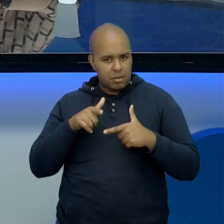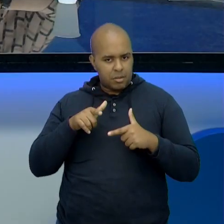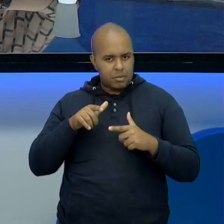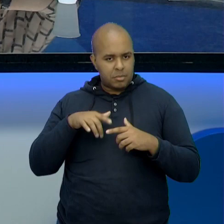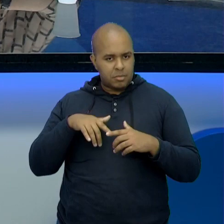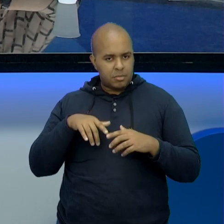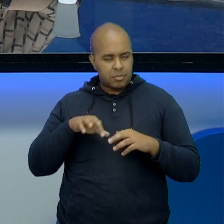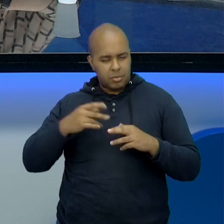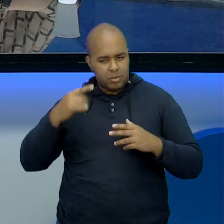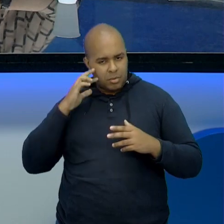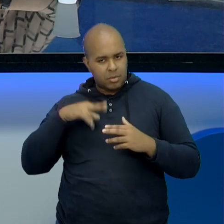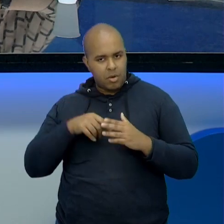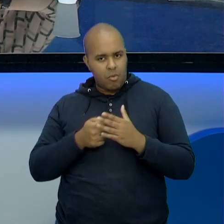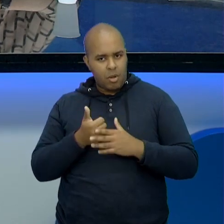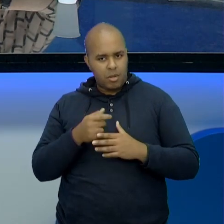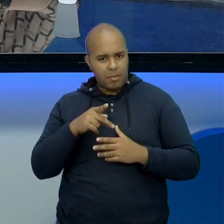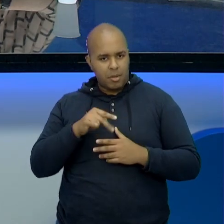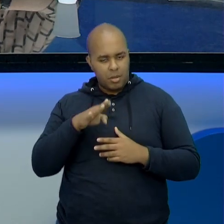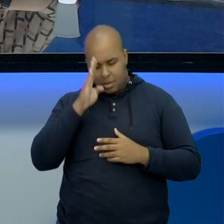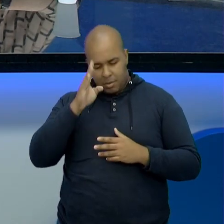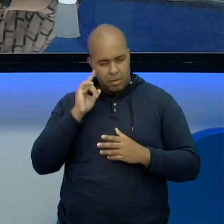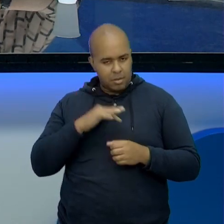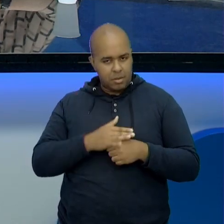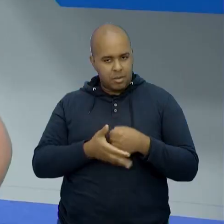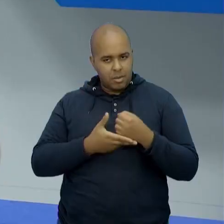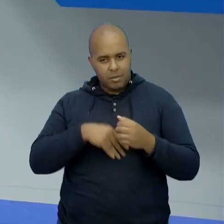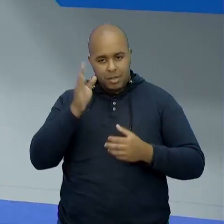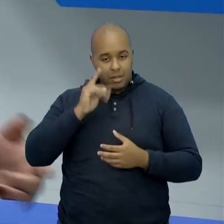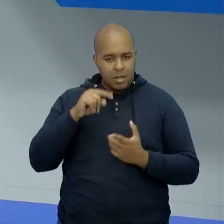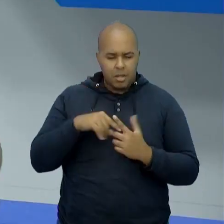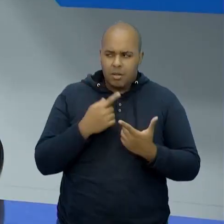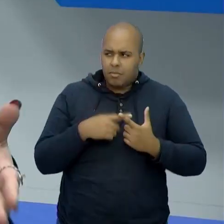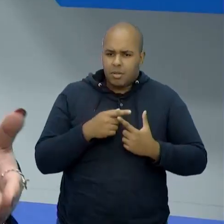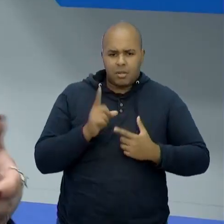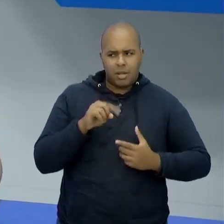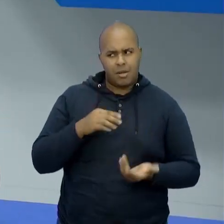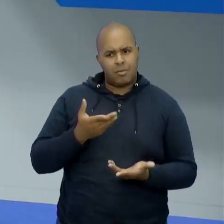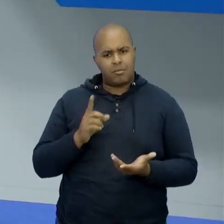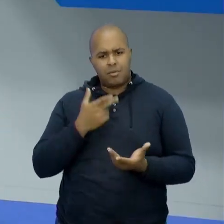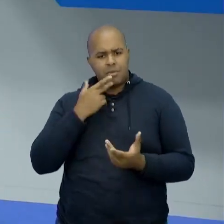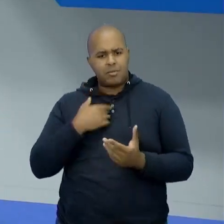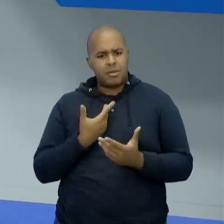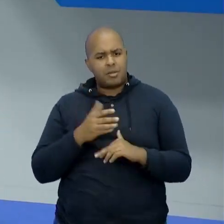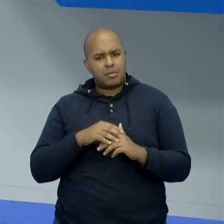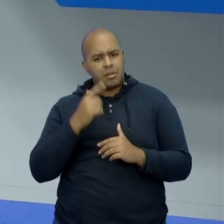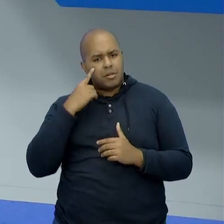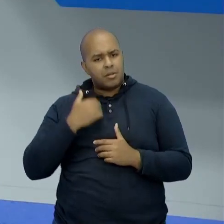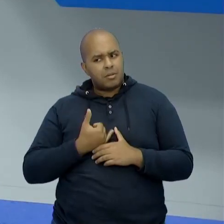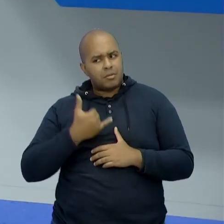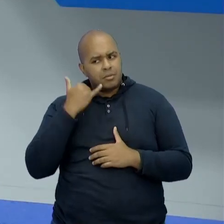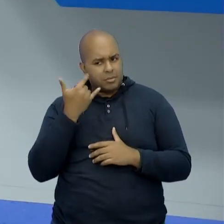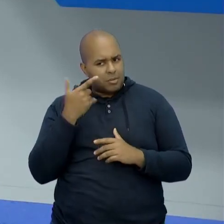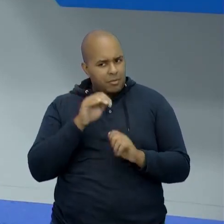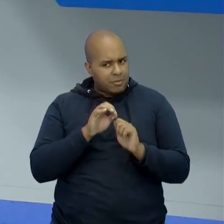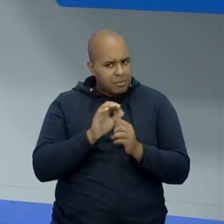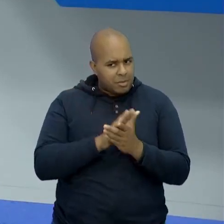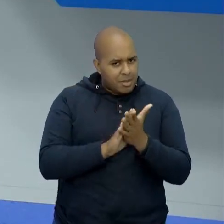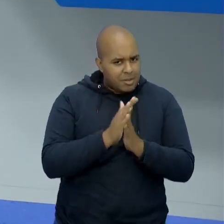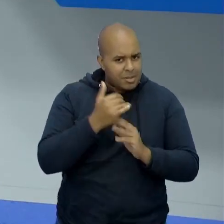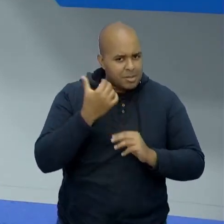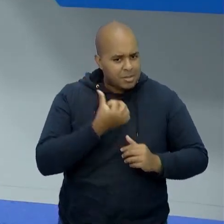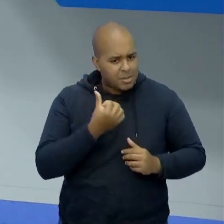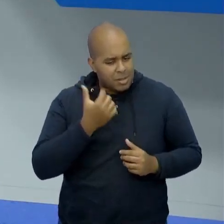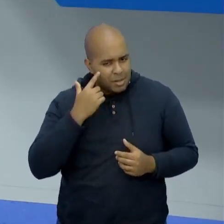diversas empresas, foi quase pioneira da sustentabilidade no Brasil. Eu falei, por que não falar, tá fazendo nada na